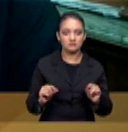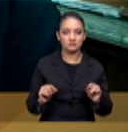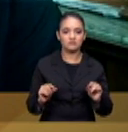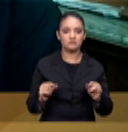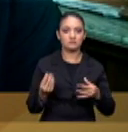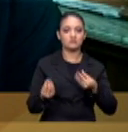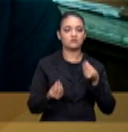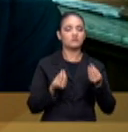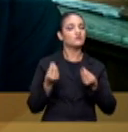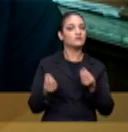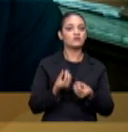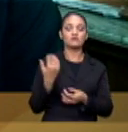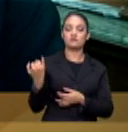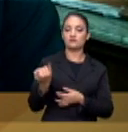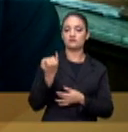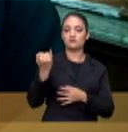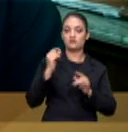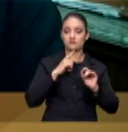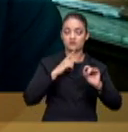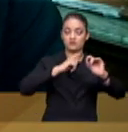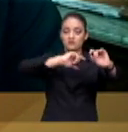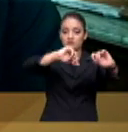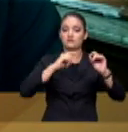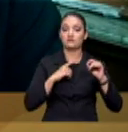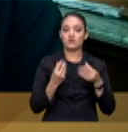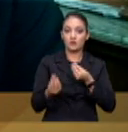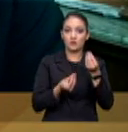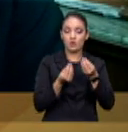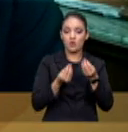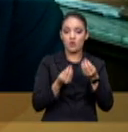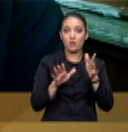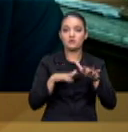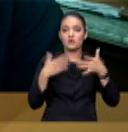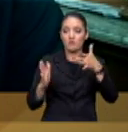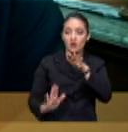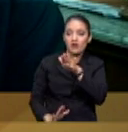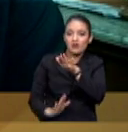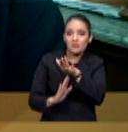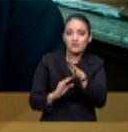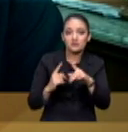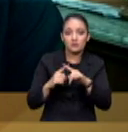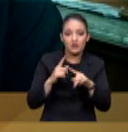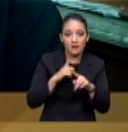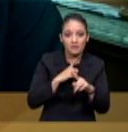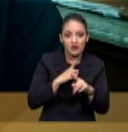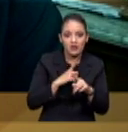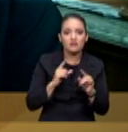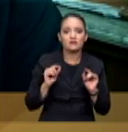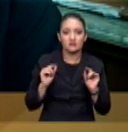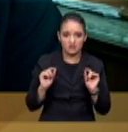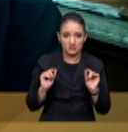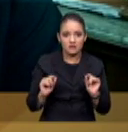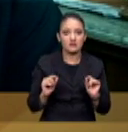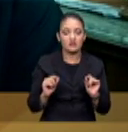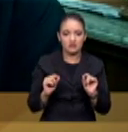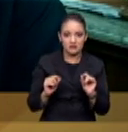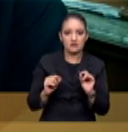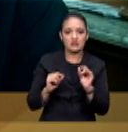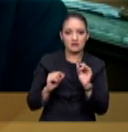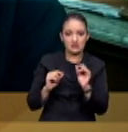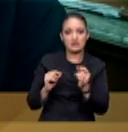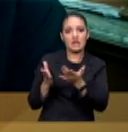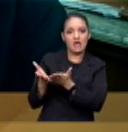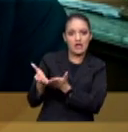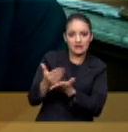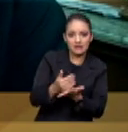relevante articulação sobre a abrangência, a ponto de alcançar a citada retenção quanto a